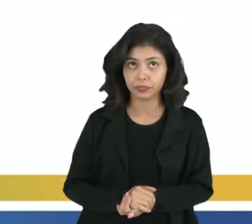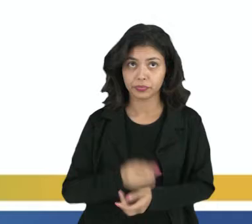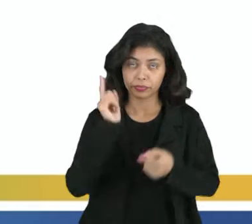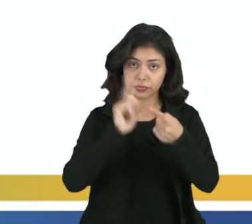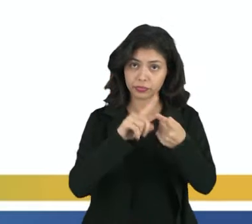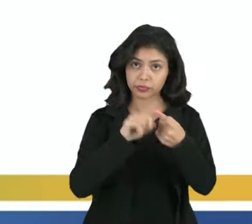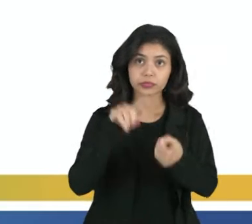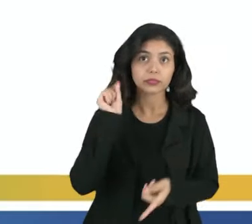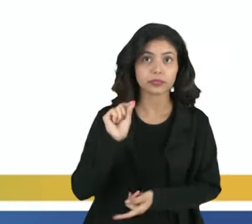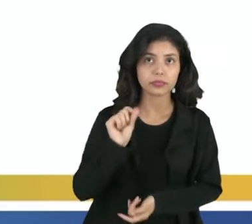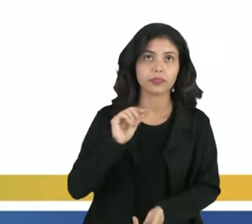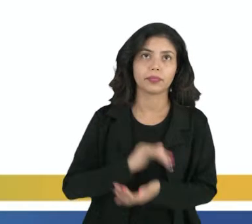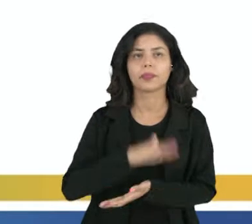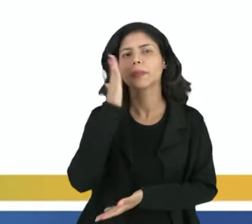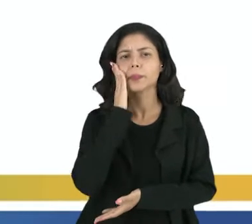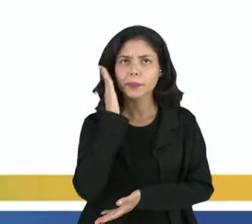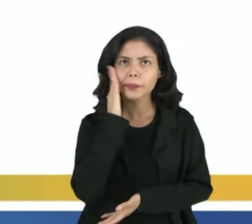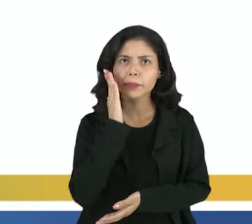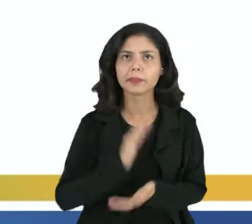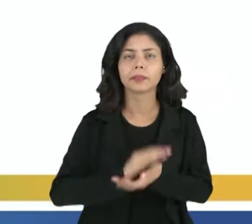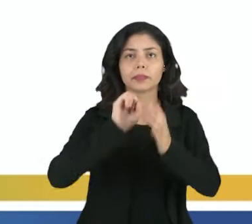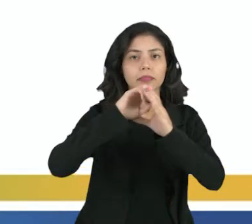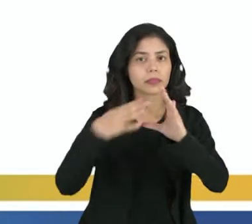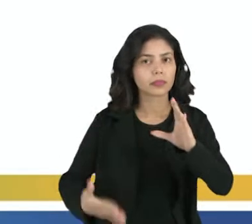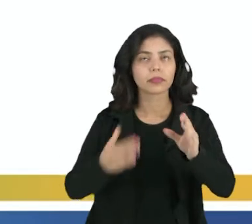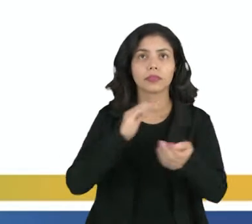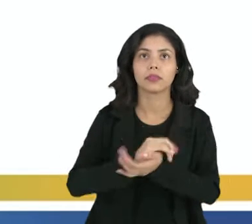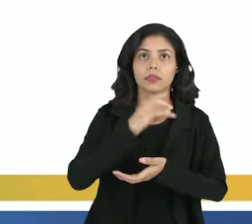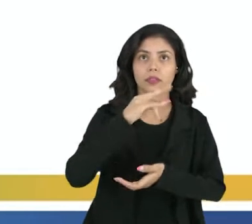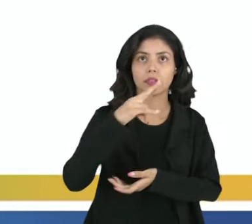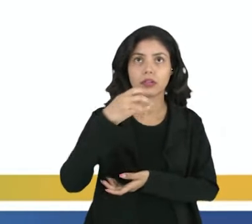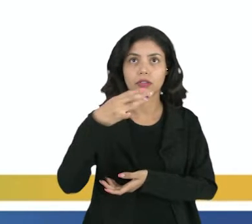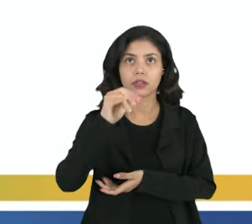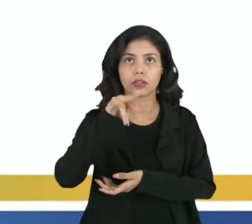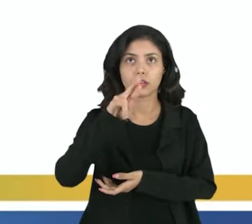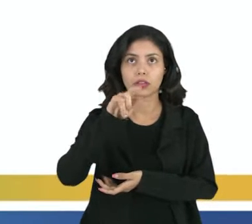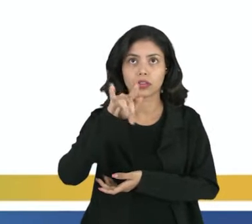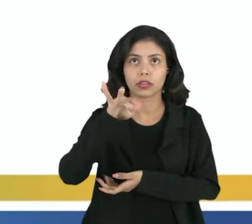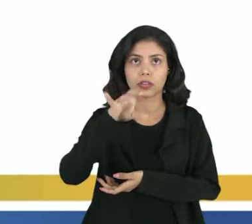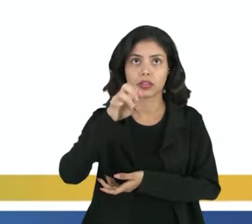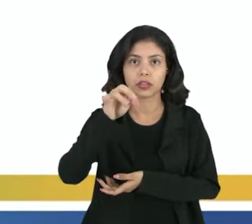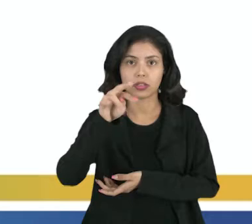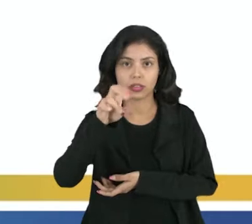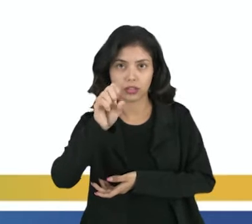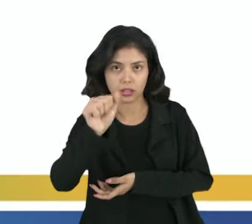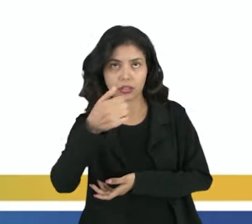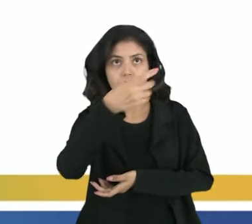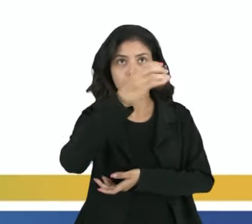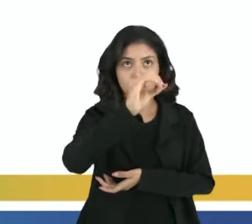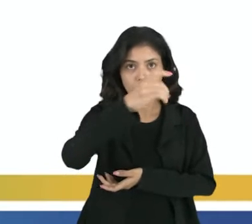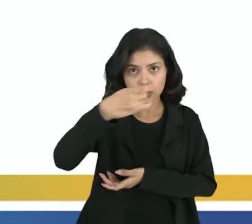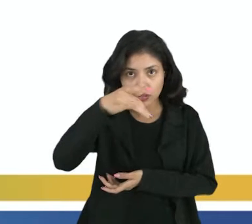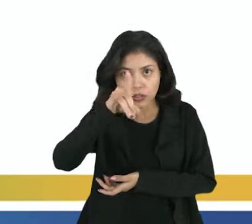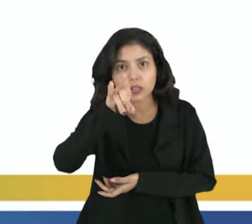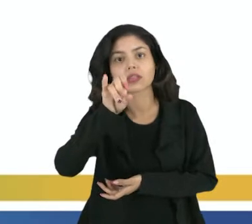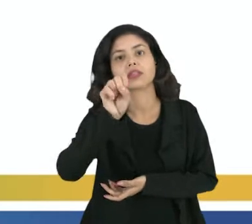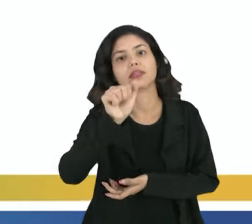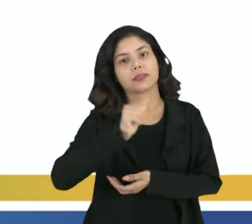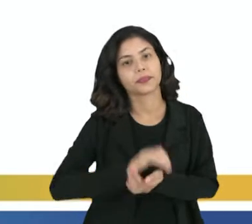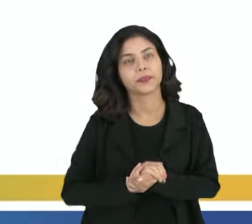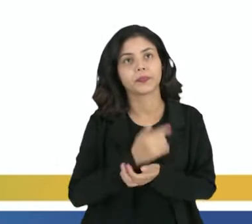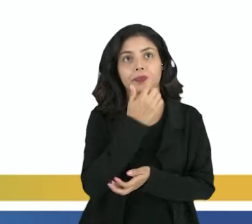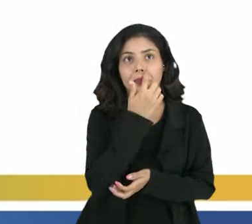então nos primeiro objetivo vai ser cumprir Ender as características dos compostos inorgânicos em especiais dos óxidos na aula de hoje